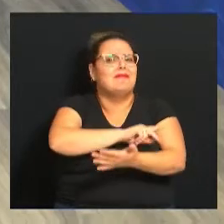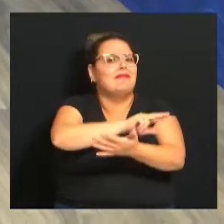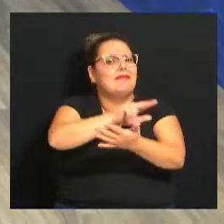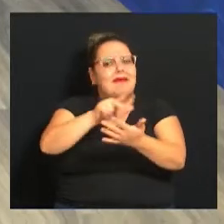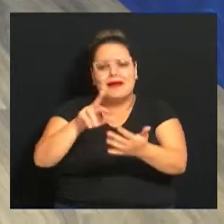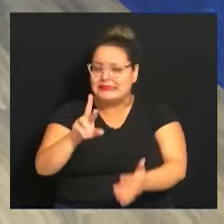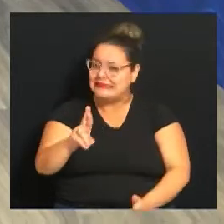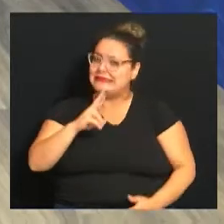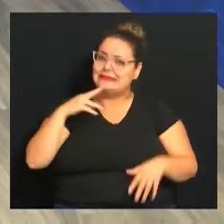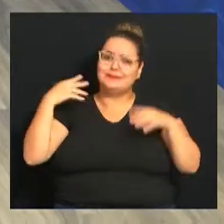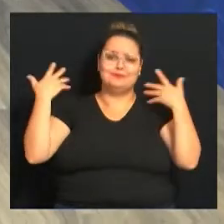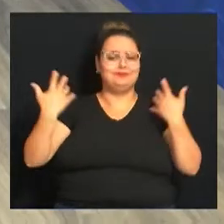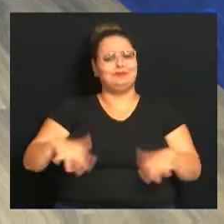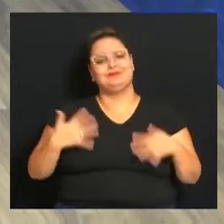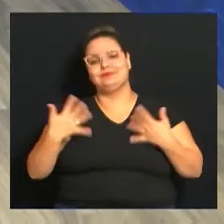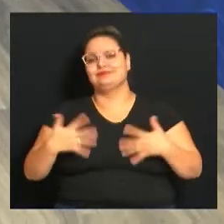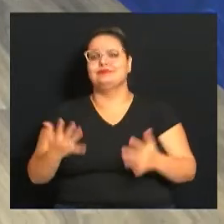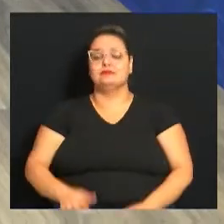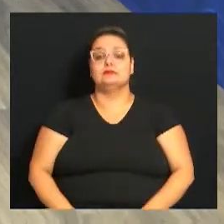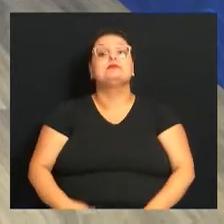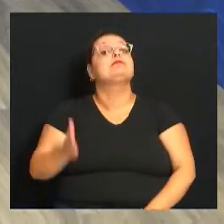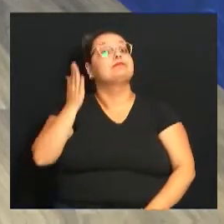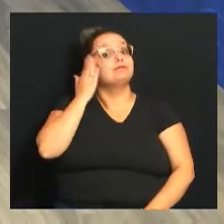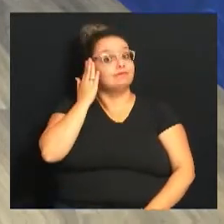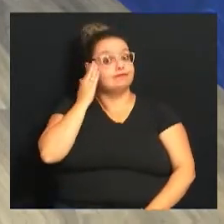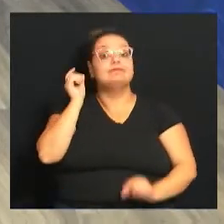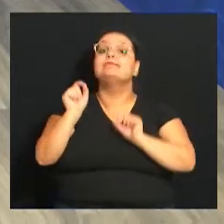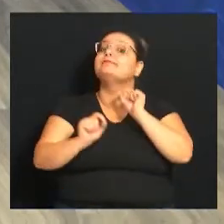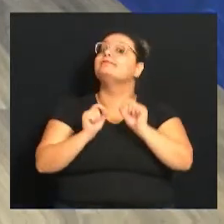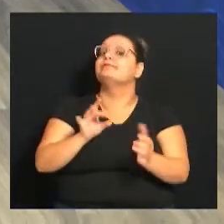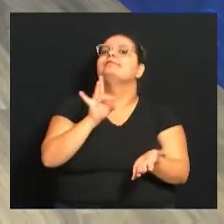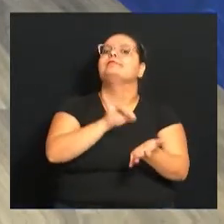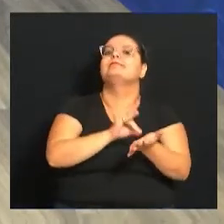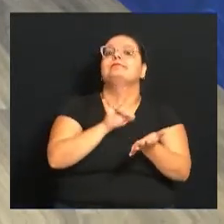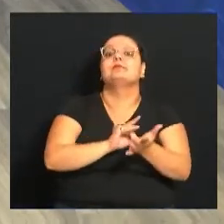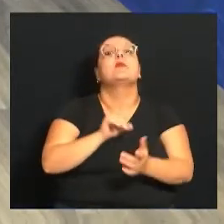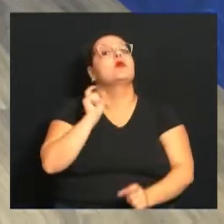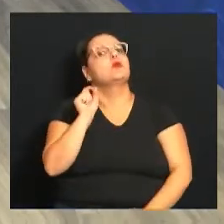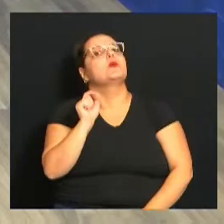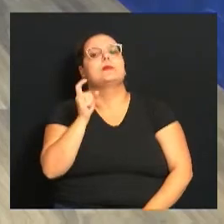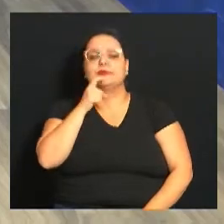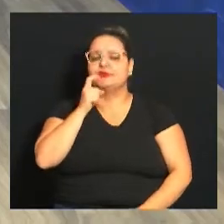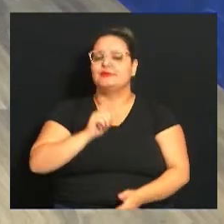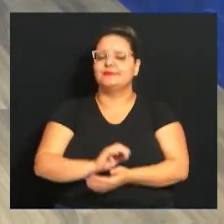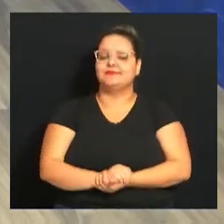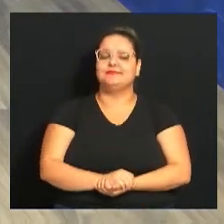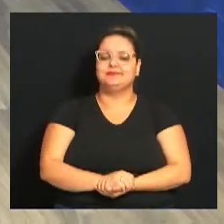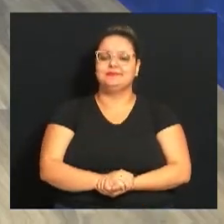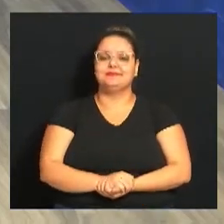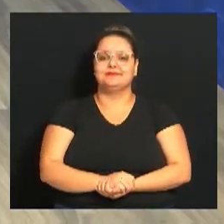Então agora sim você vai descobrir o que é verdade e o que é mentira.